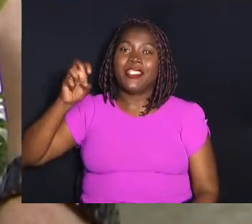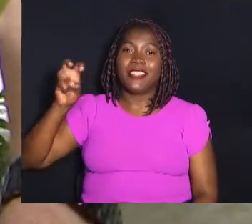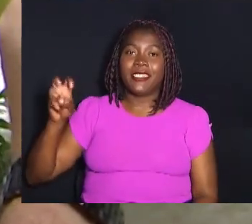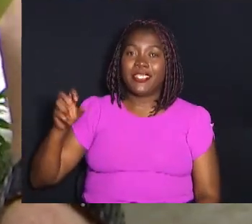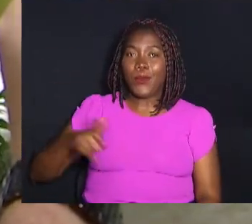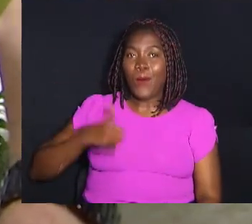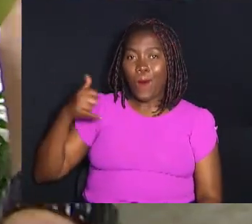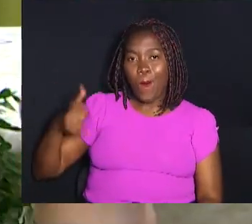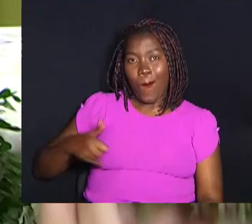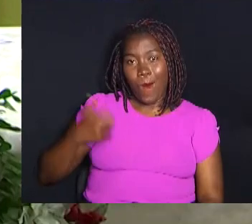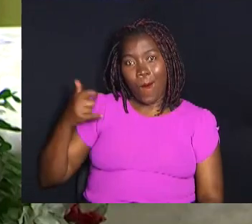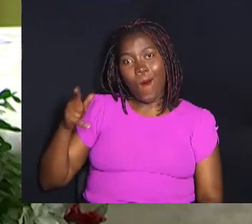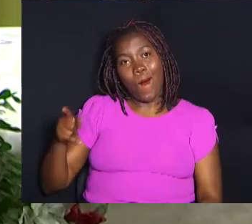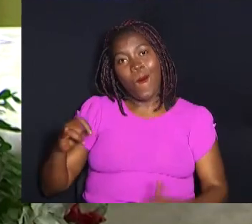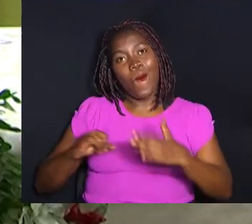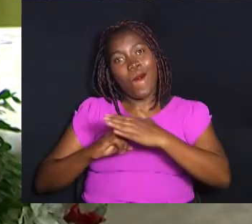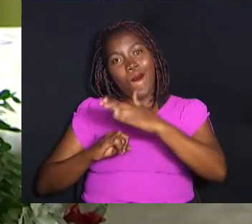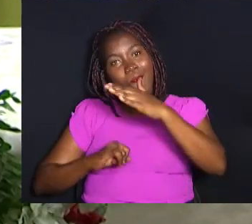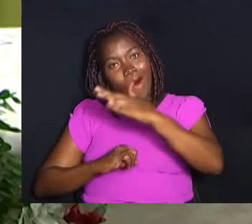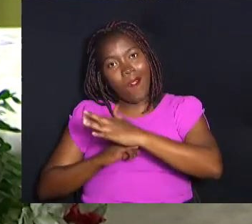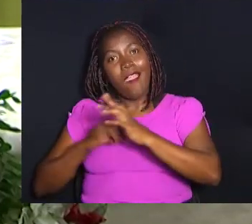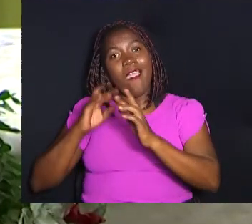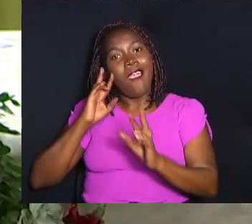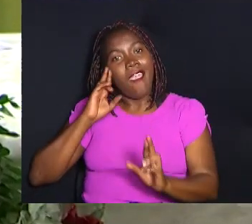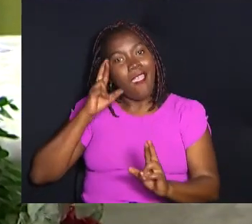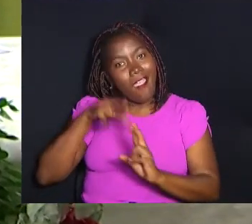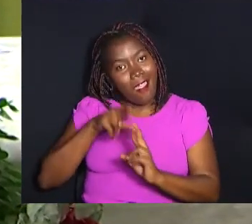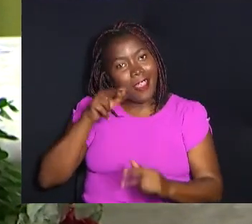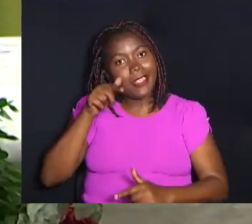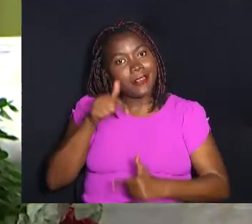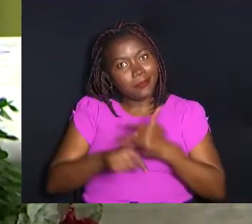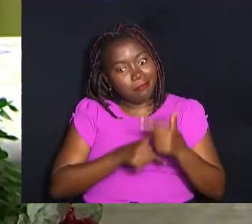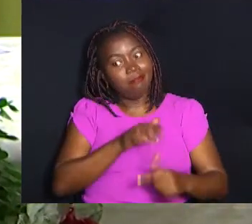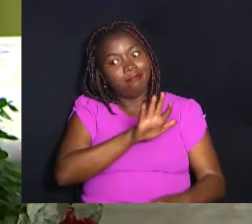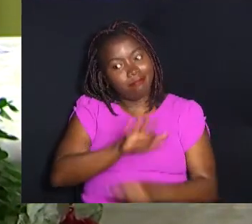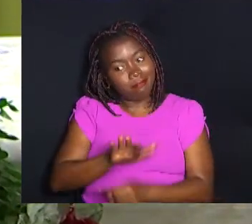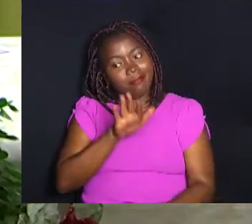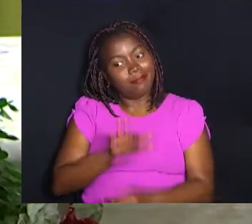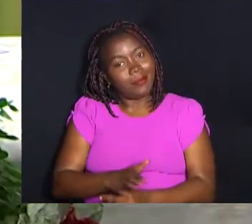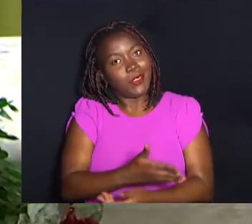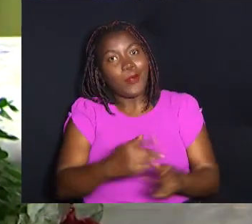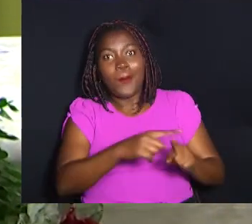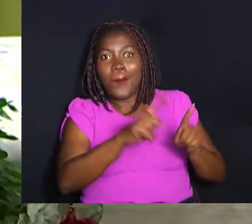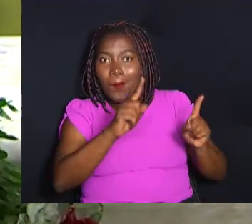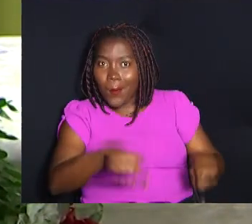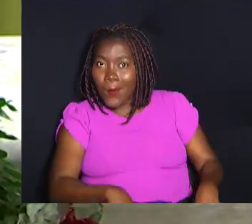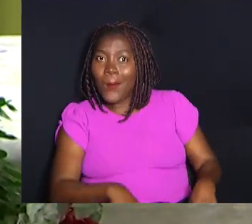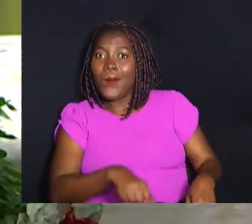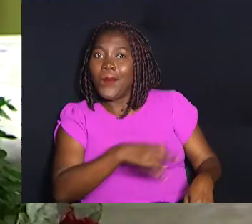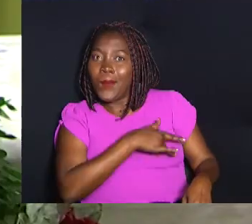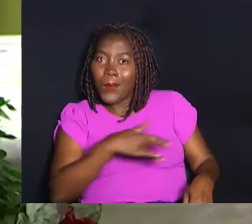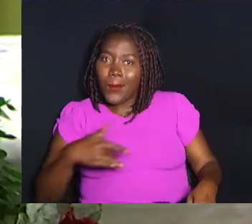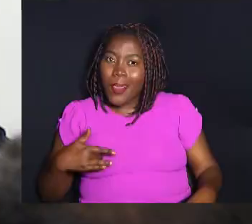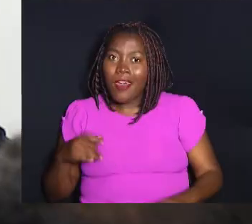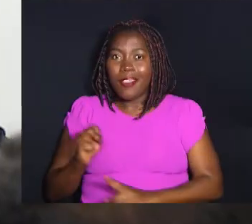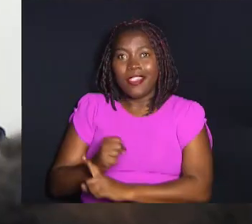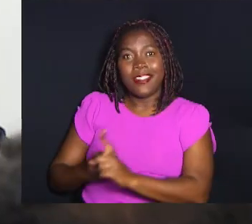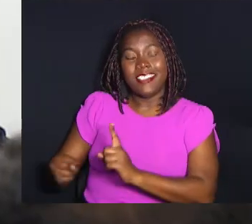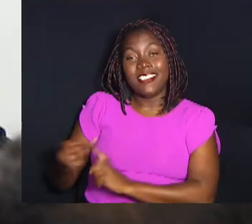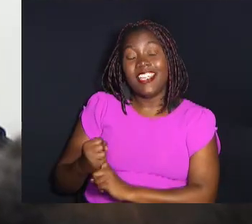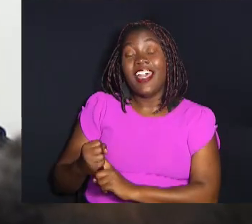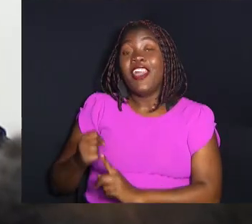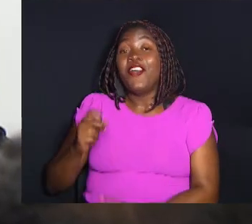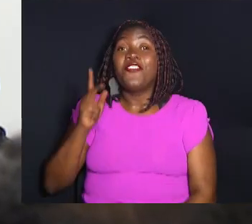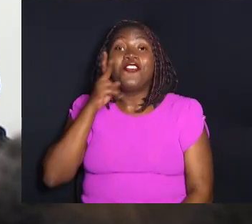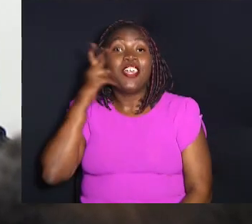aniversário de 85 anos da entidade e reconhecimento à contribuição dos profissionais da Saúde à sociedade o